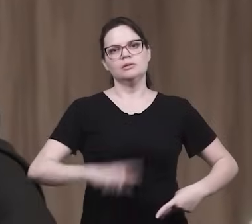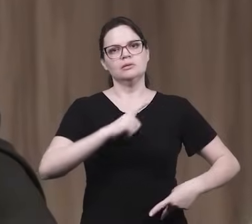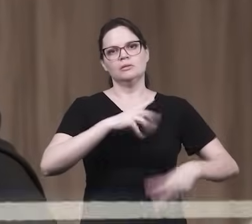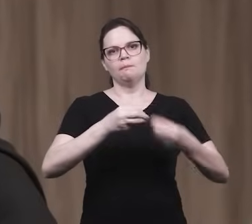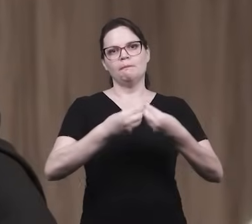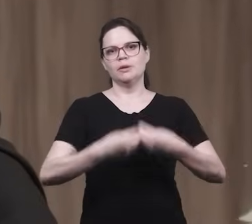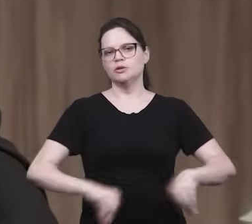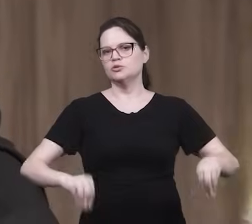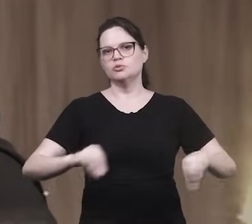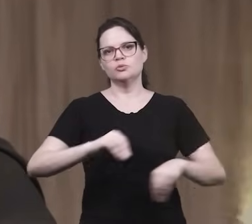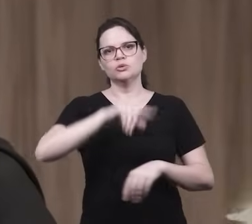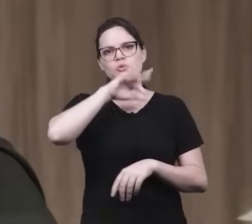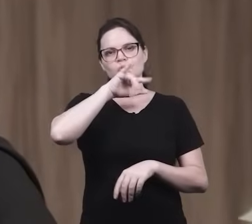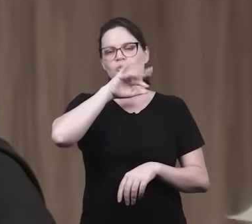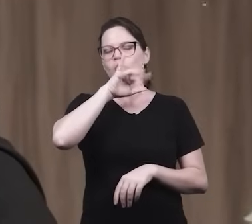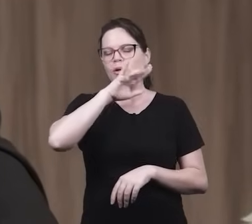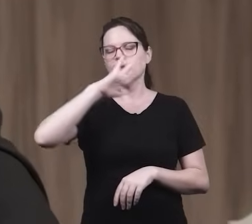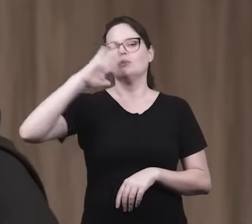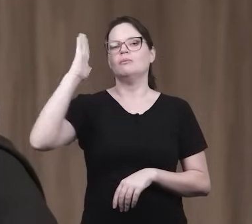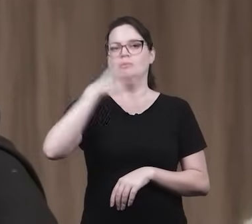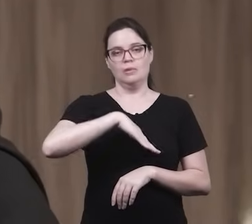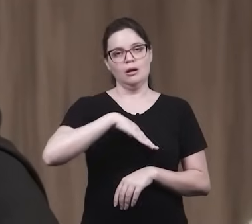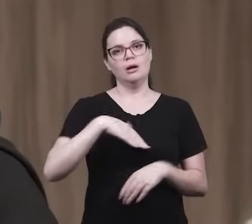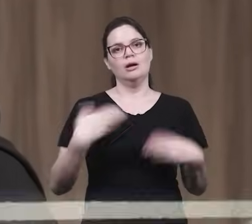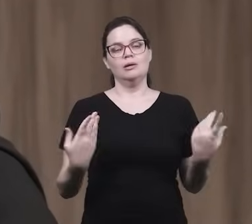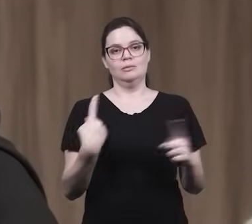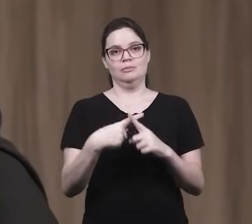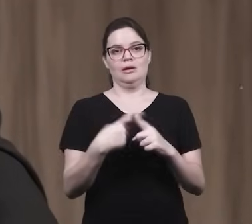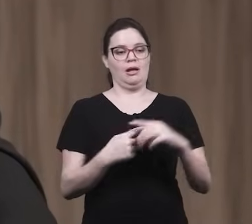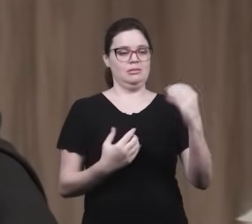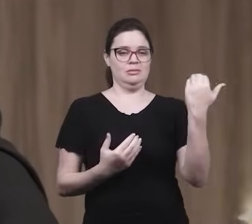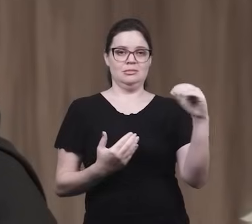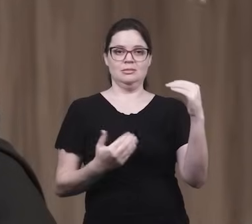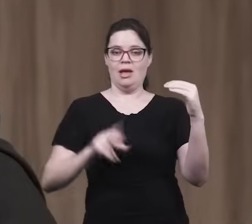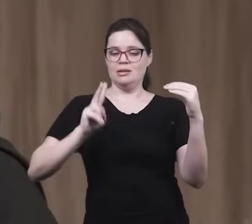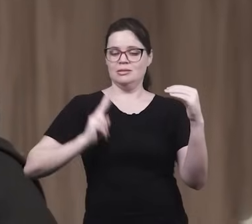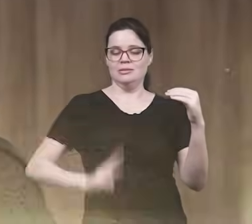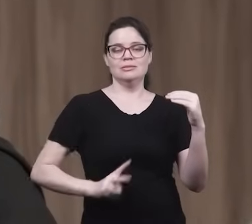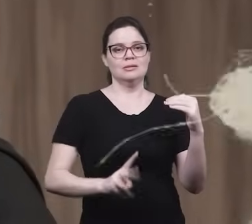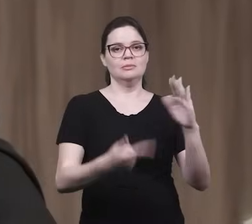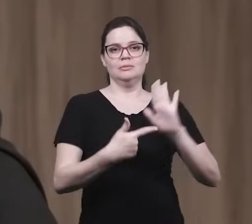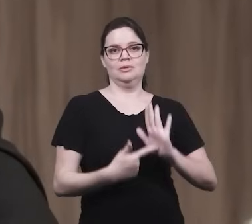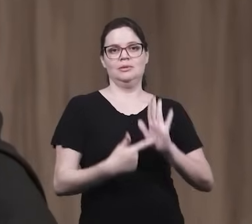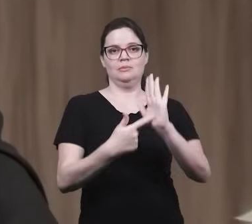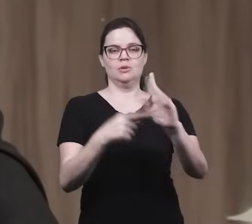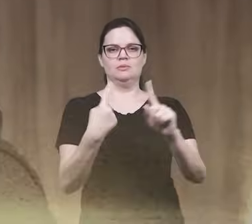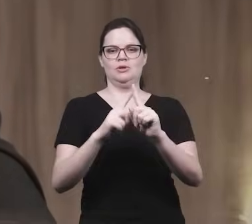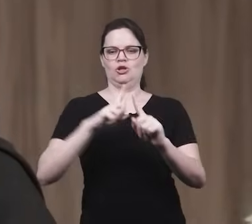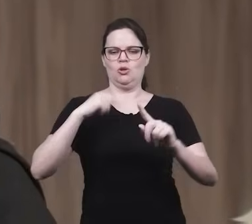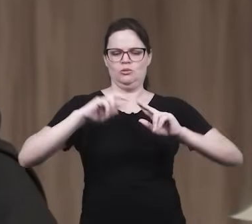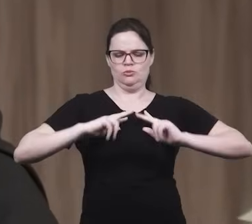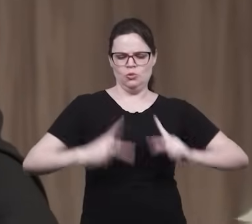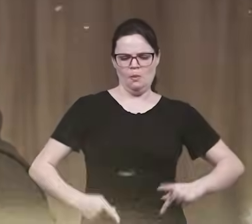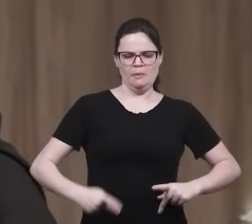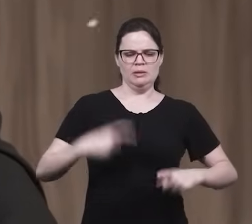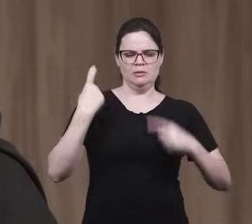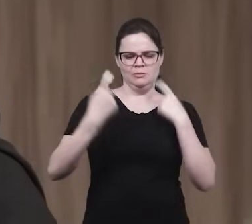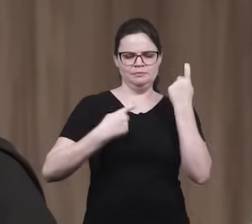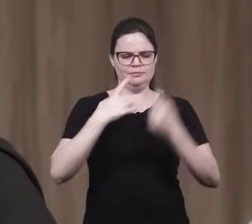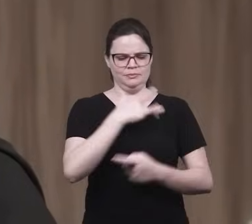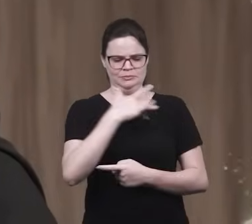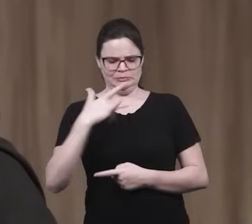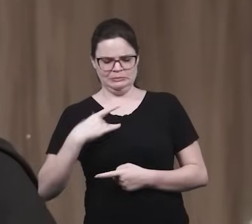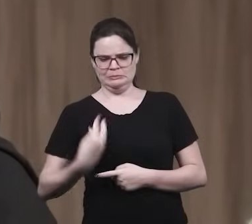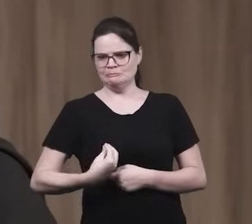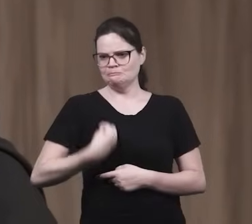mesmo. E a própria medicina, a própria ciência tem falado que por mais que o homem se preocupe com a sua saúde, com a sua